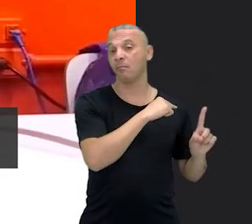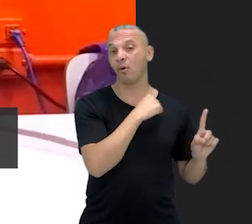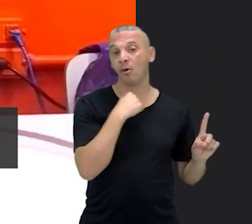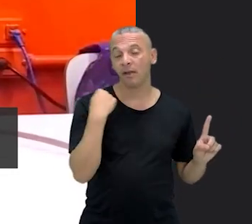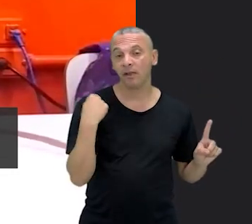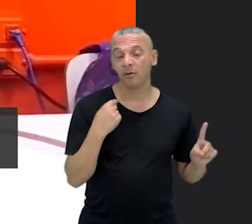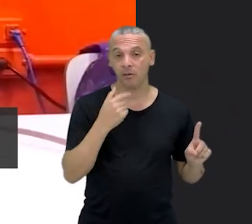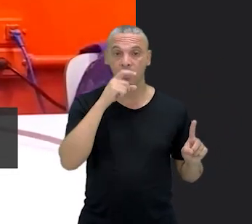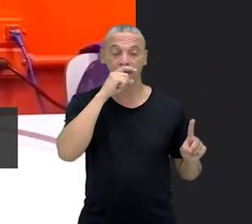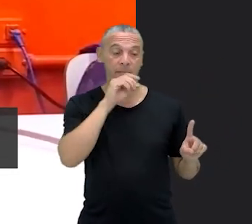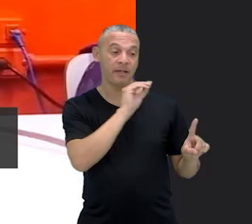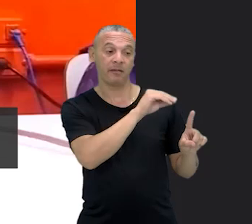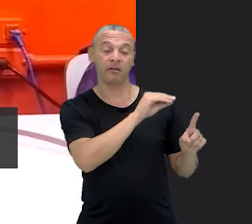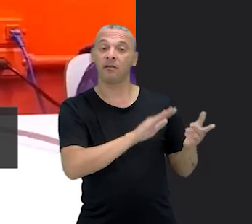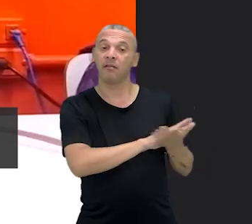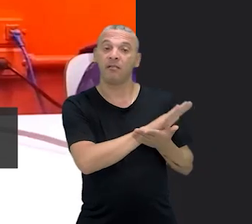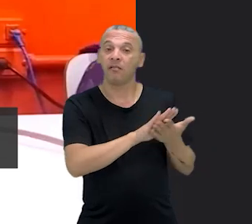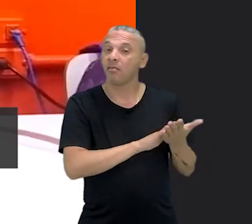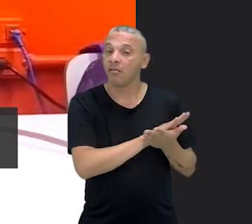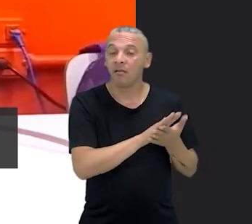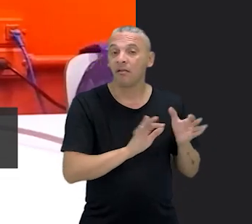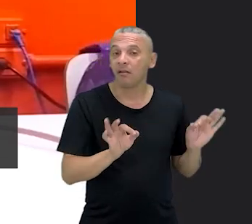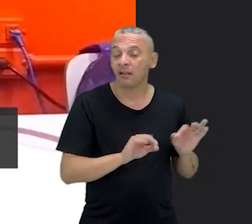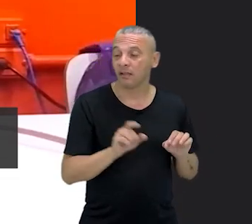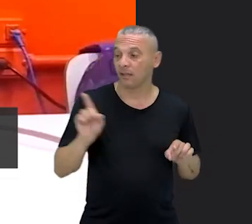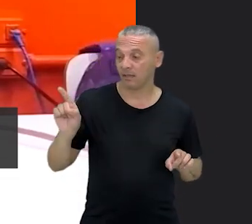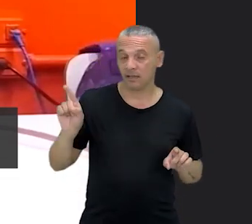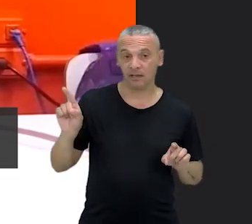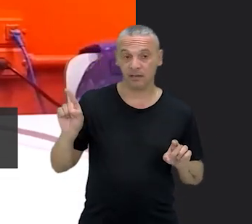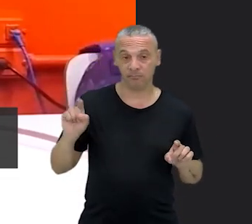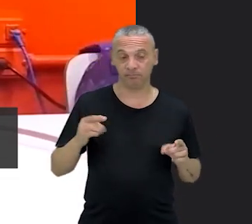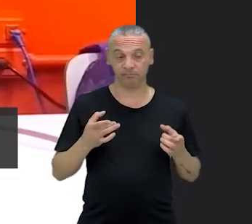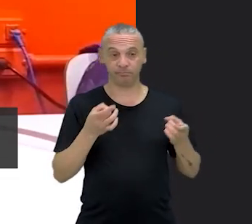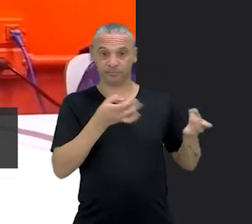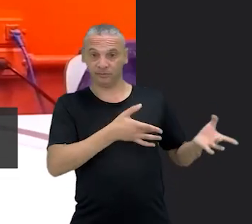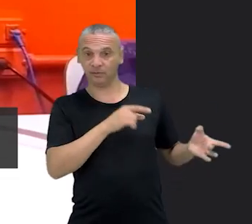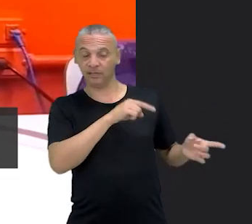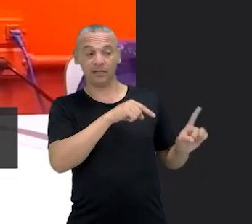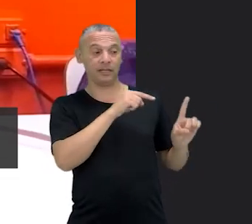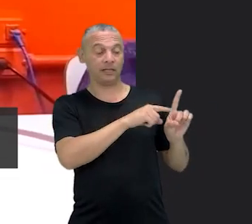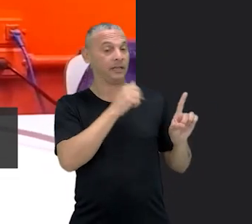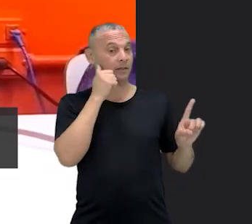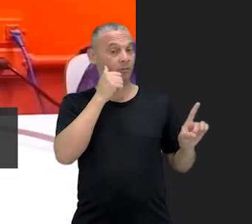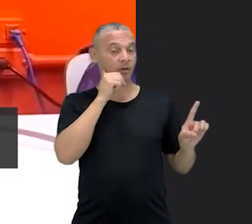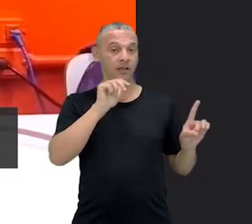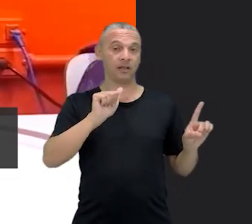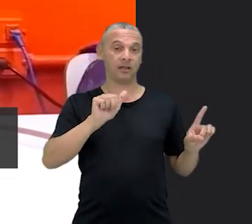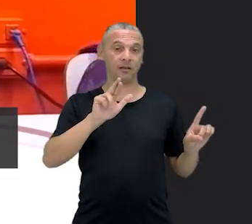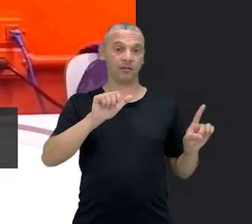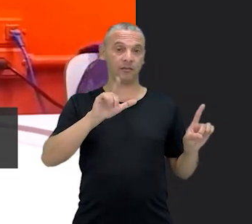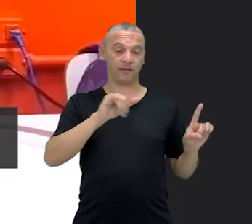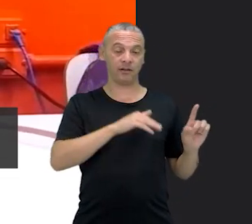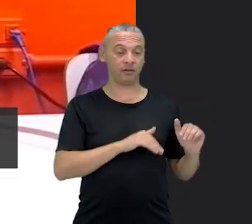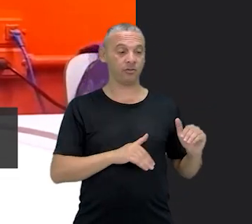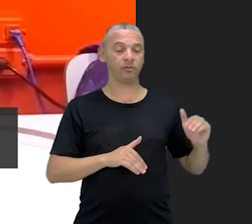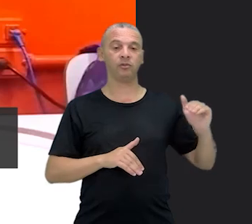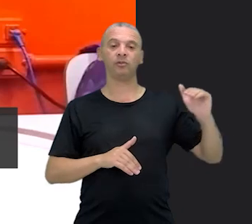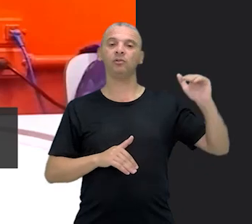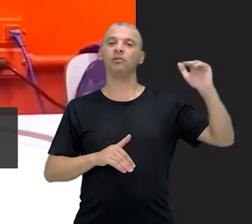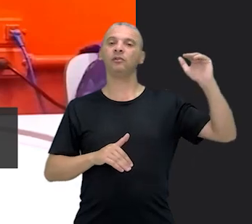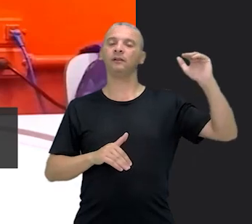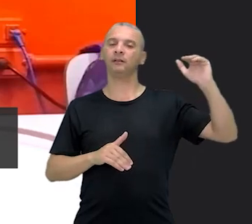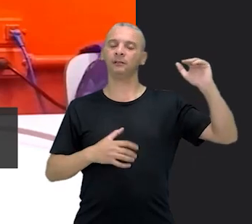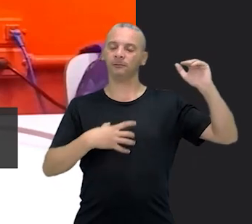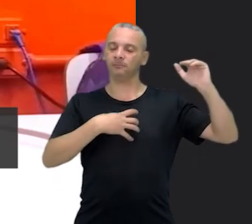pelo pai, ter a rejeição do Fernando, ela se transformou numa menina que era meiga,